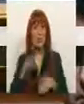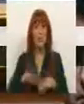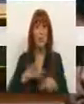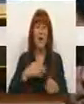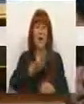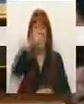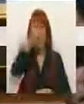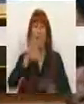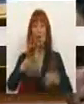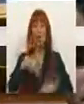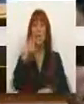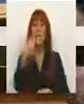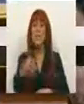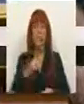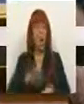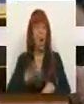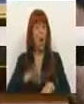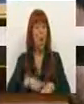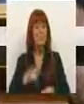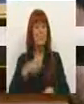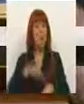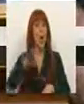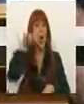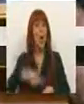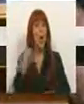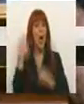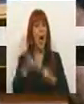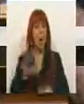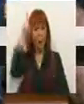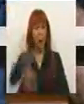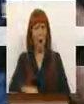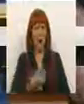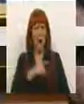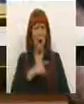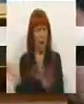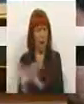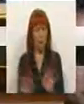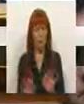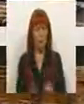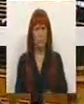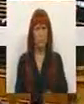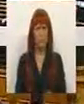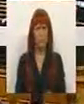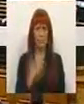Por isso, Sr. Ministro, termino dizendo, está na hora de alguém meter ordem nessa casa. Muito obrigado.